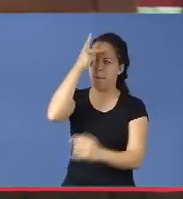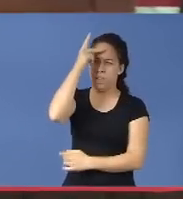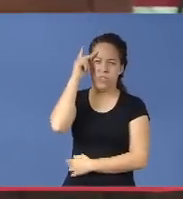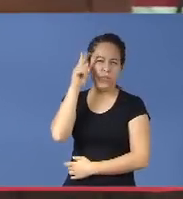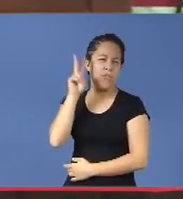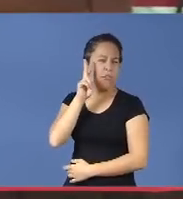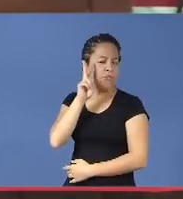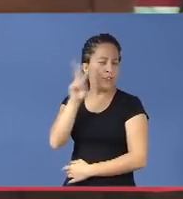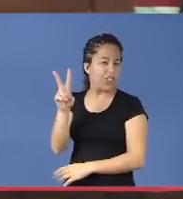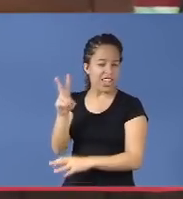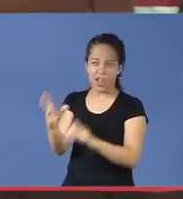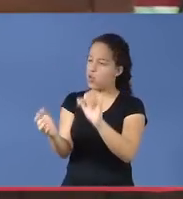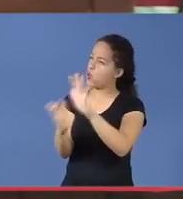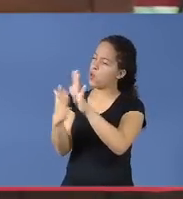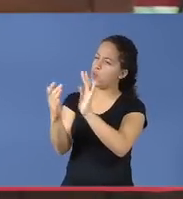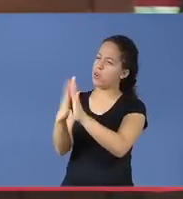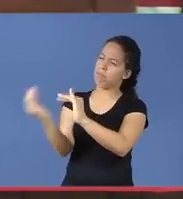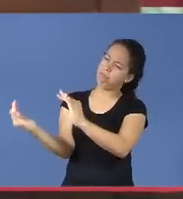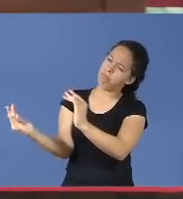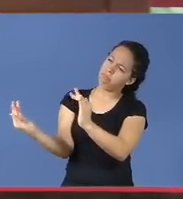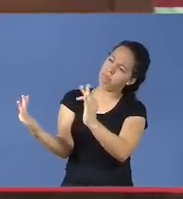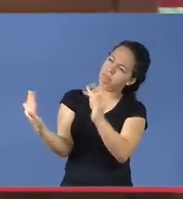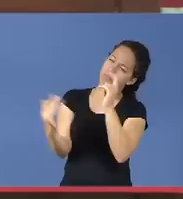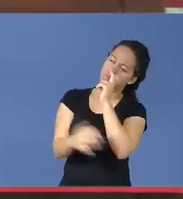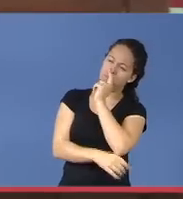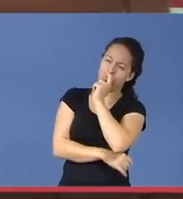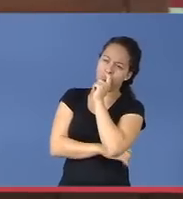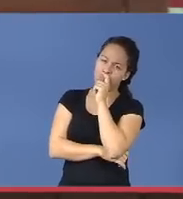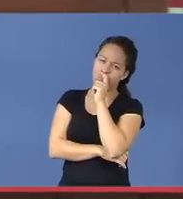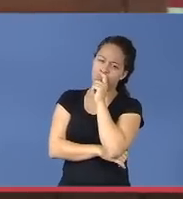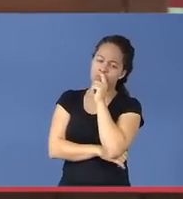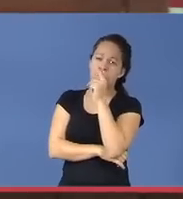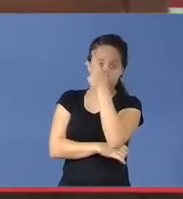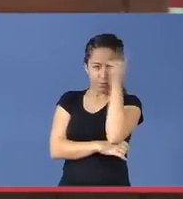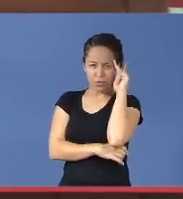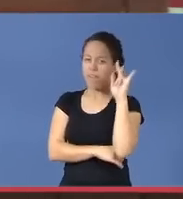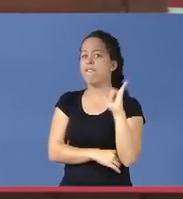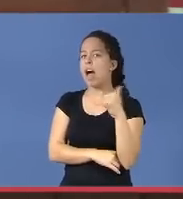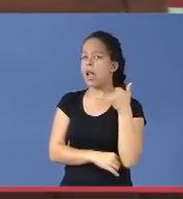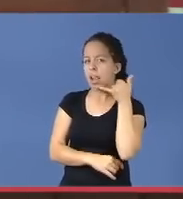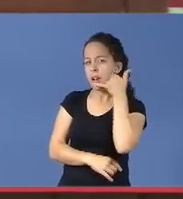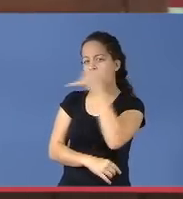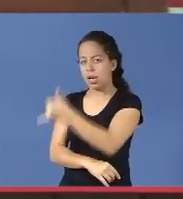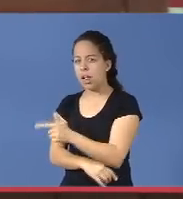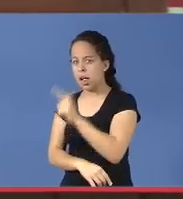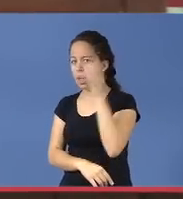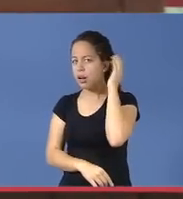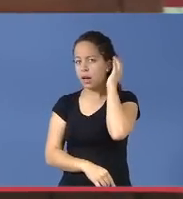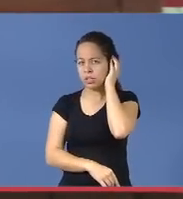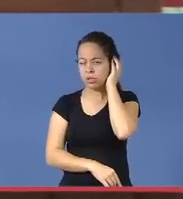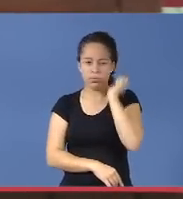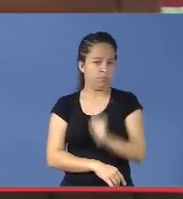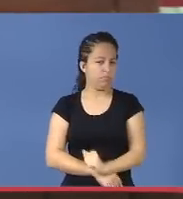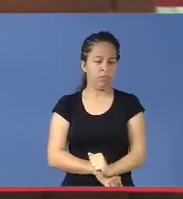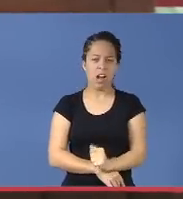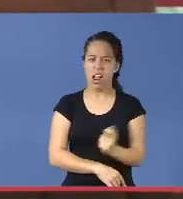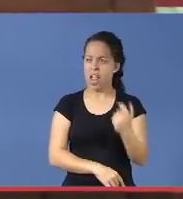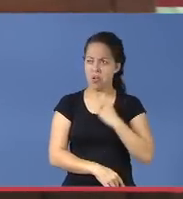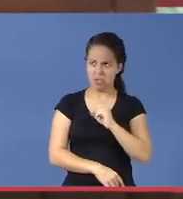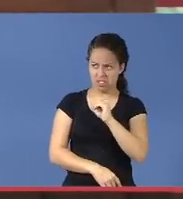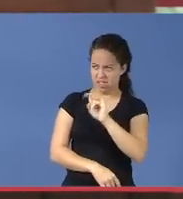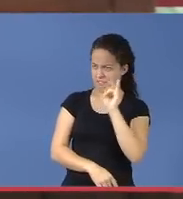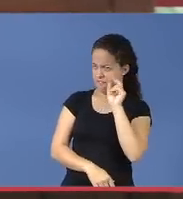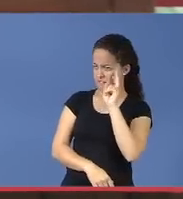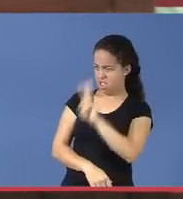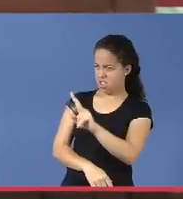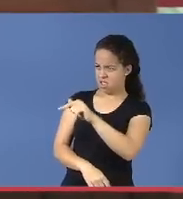foram cantados, esse hino que foi cantado, será que alguém vai ligar mais para essa rádio? Eu nunca mais ligaria. Nós